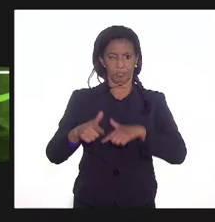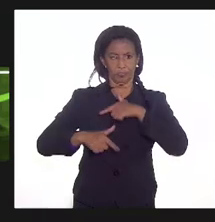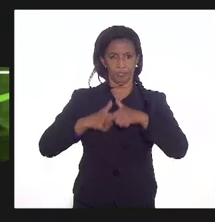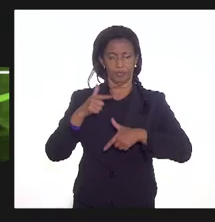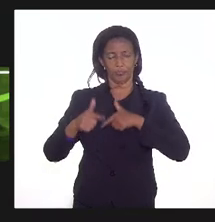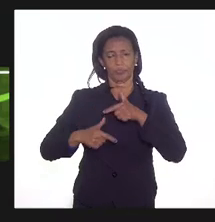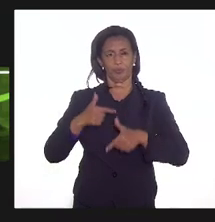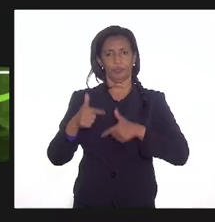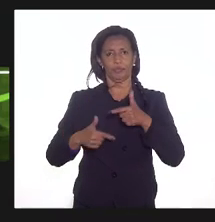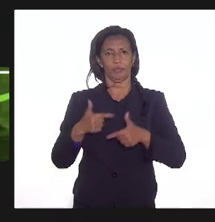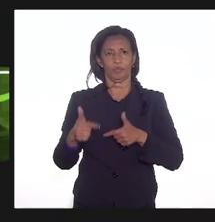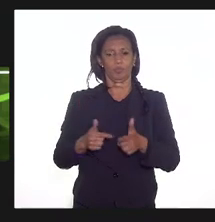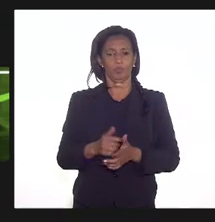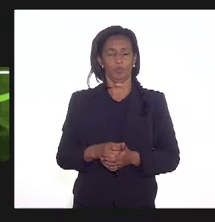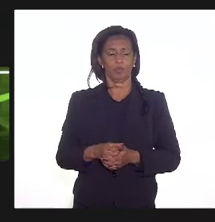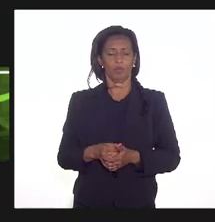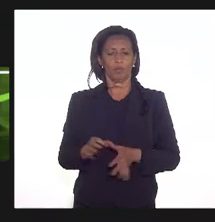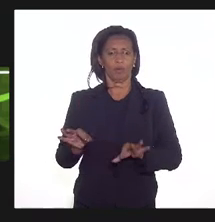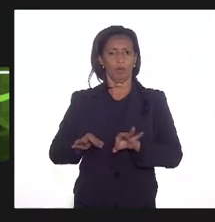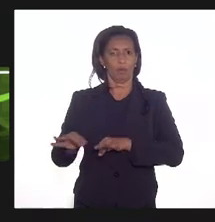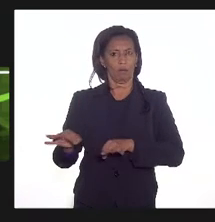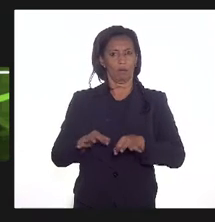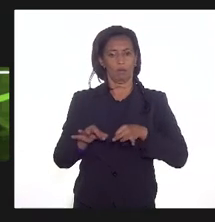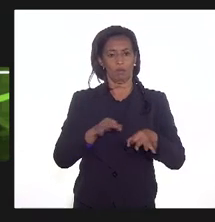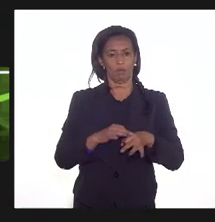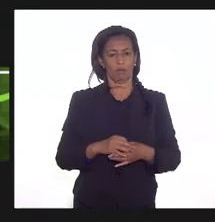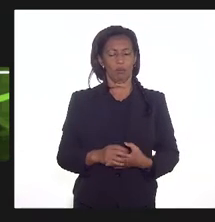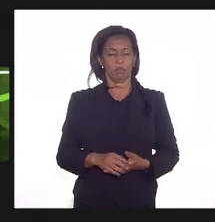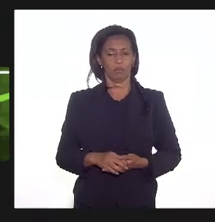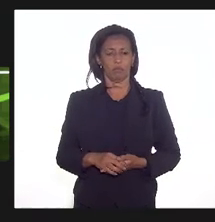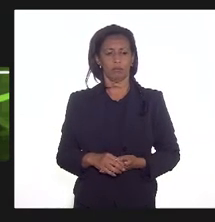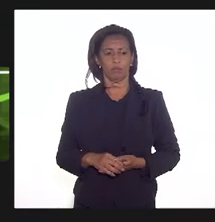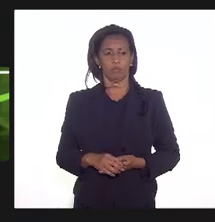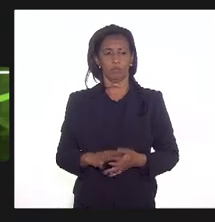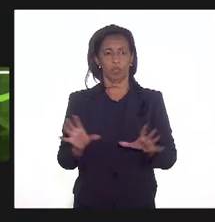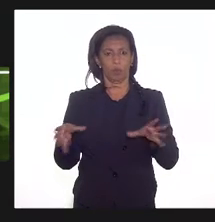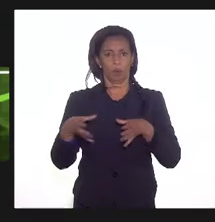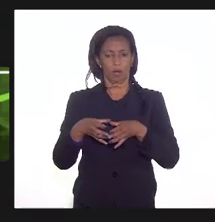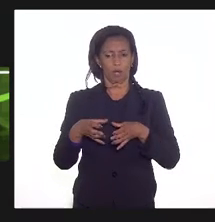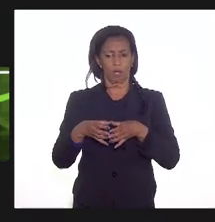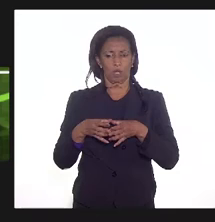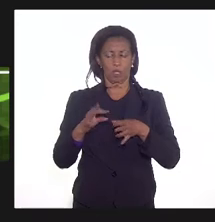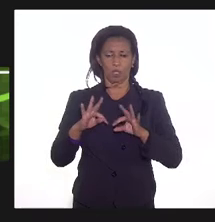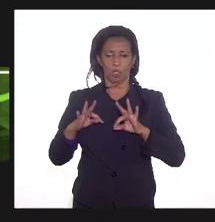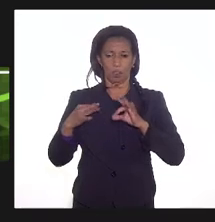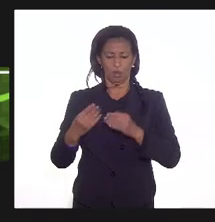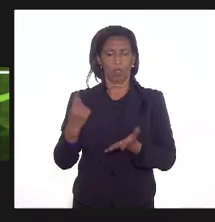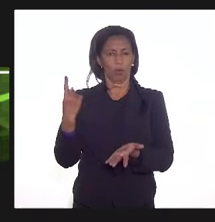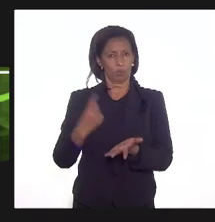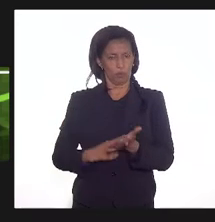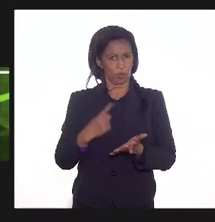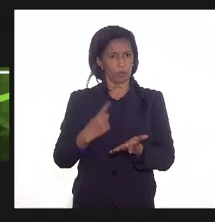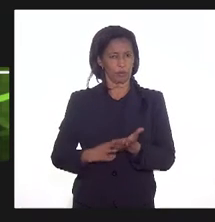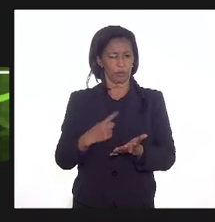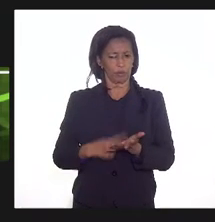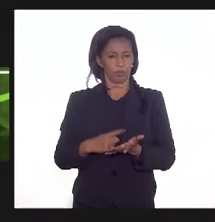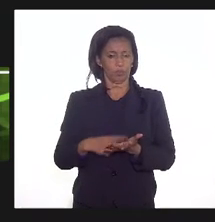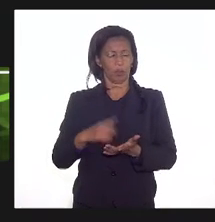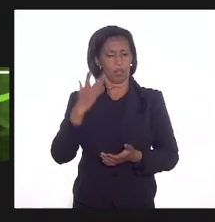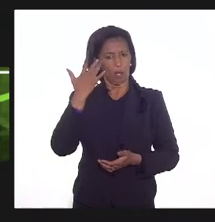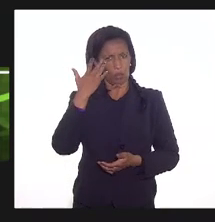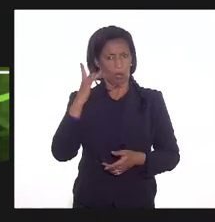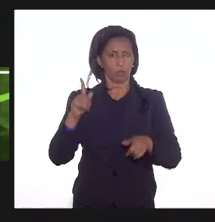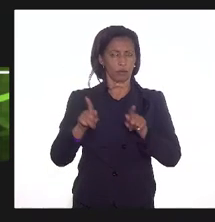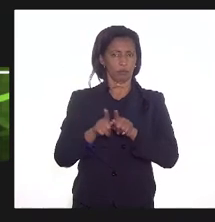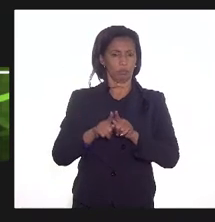é uma condição é de de uma equipe totalmente comprometida né eu acho isso